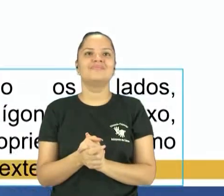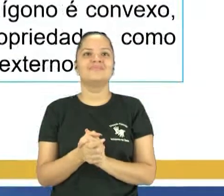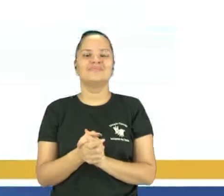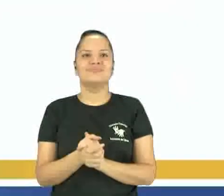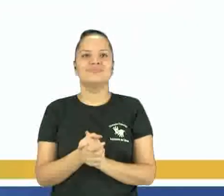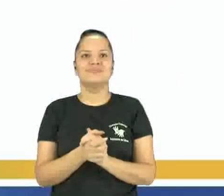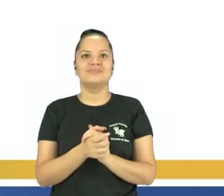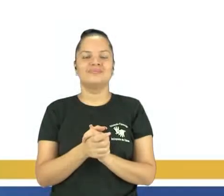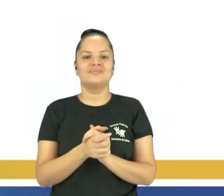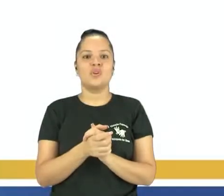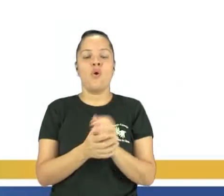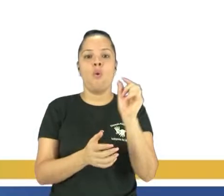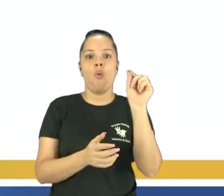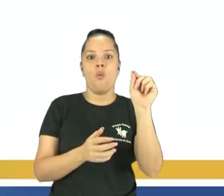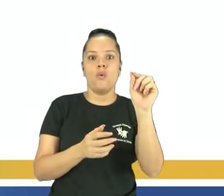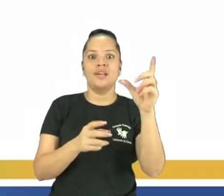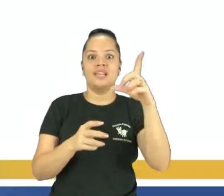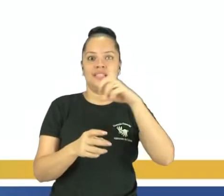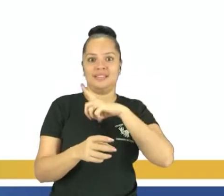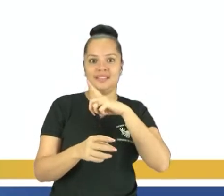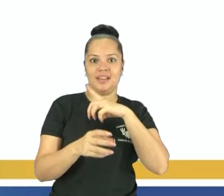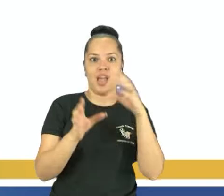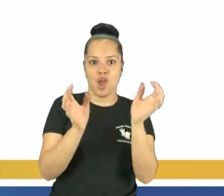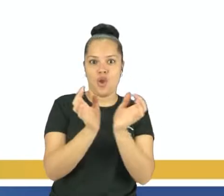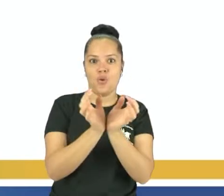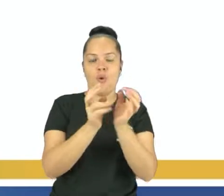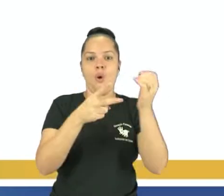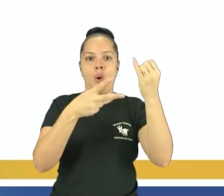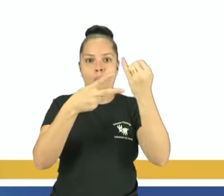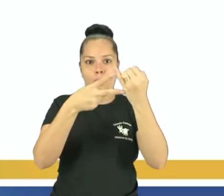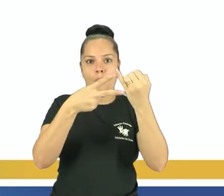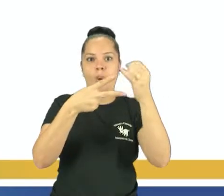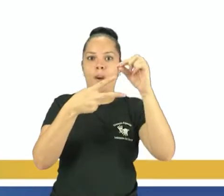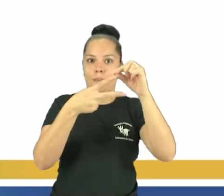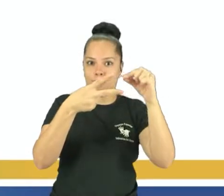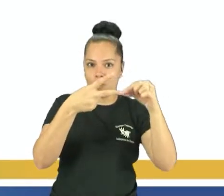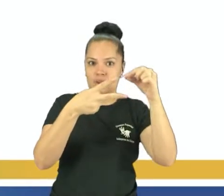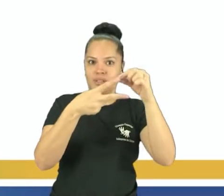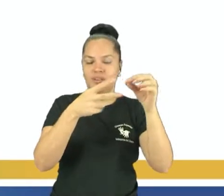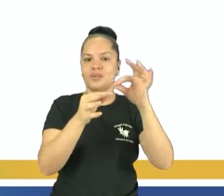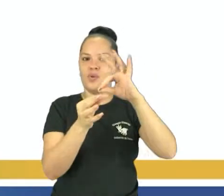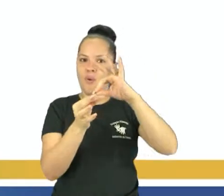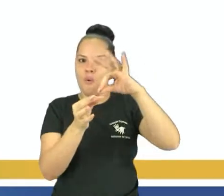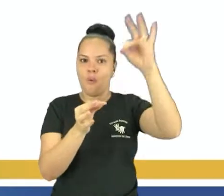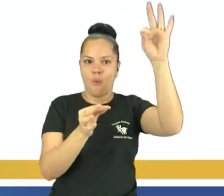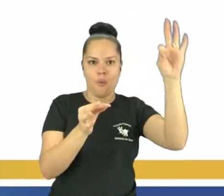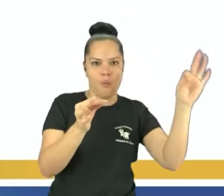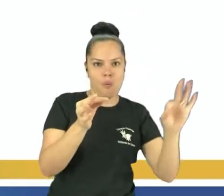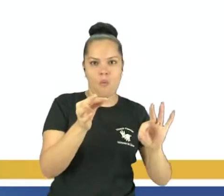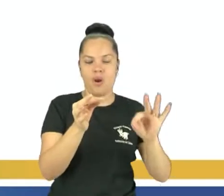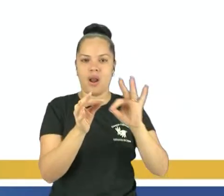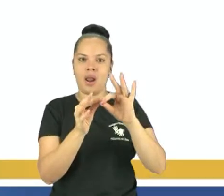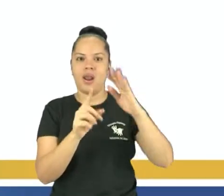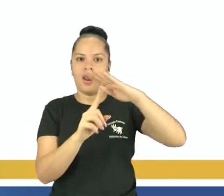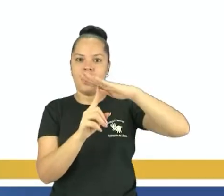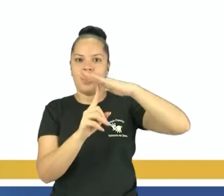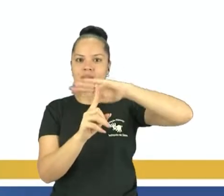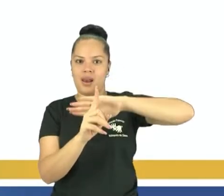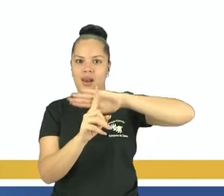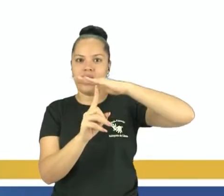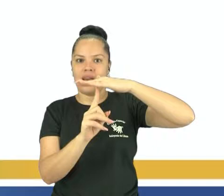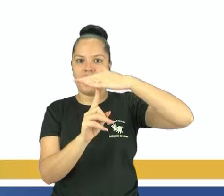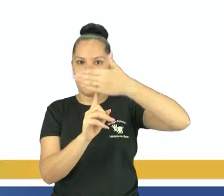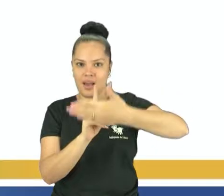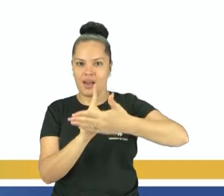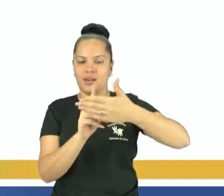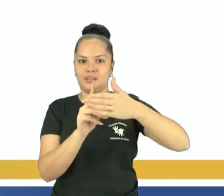os elementos de um polígono e mais uma vez, né, nós vimos que entre os elementos de um polígono estão os lados, os vértices, né, os ângulos internos, vimos aí